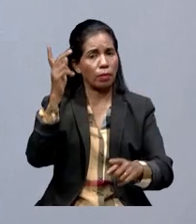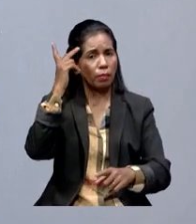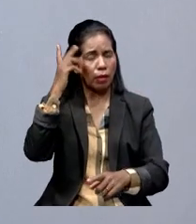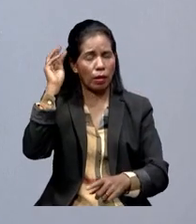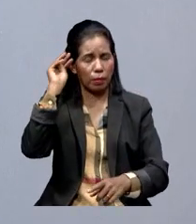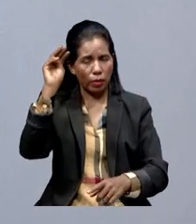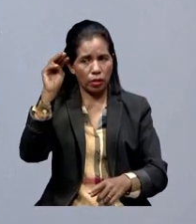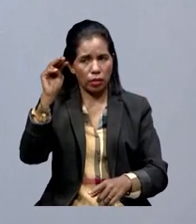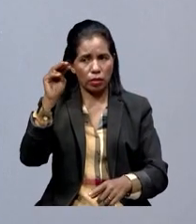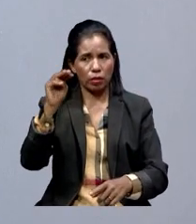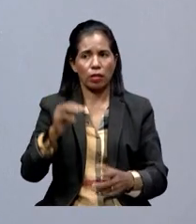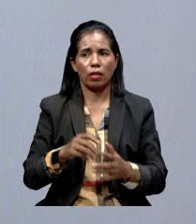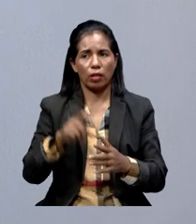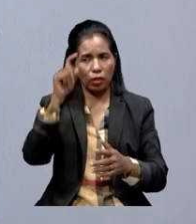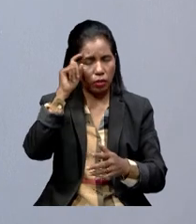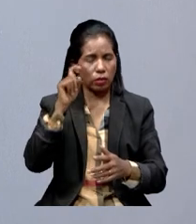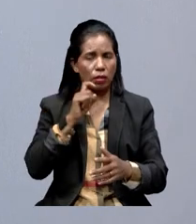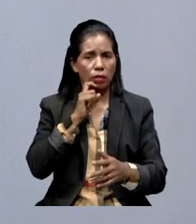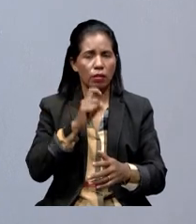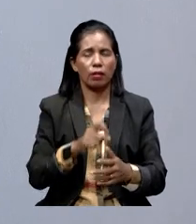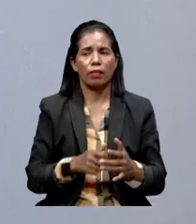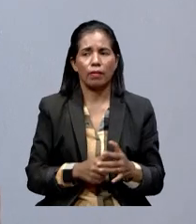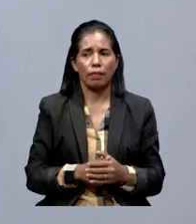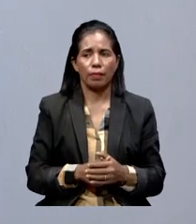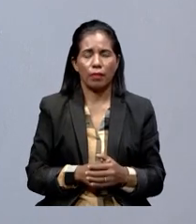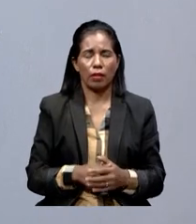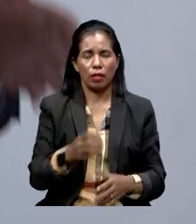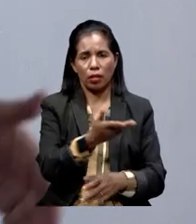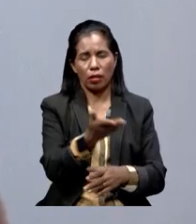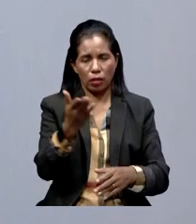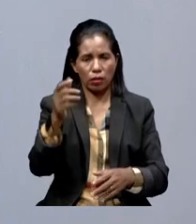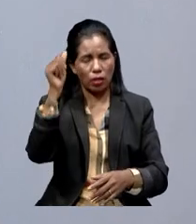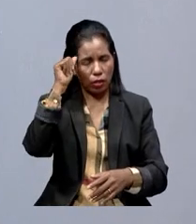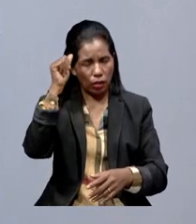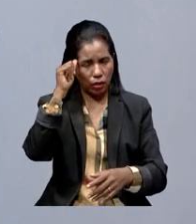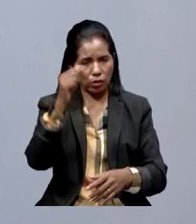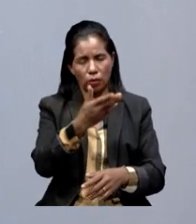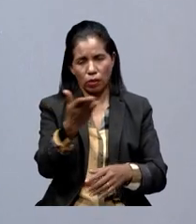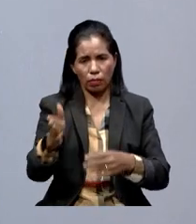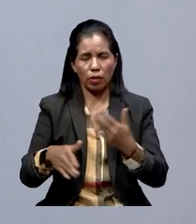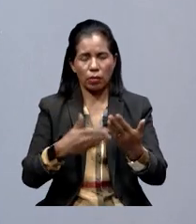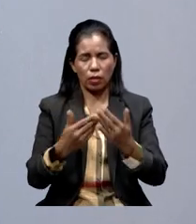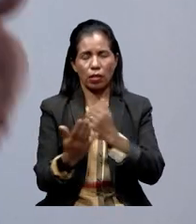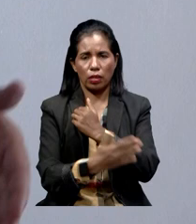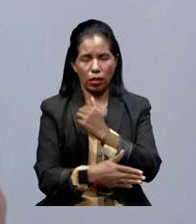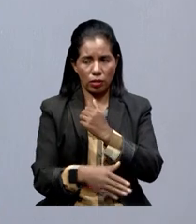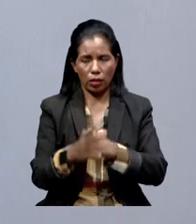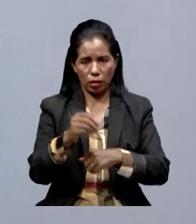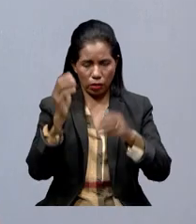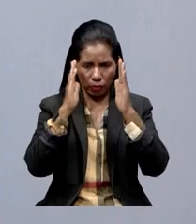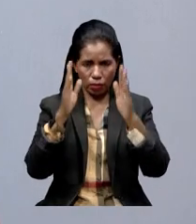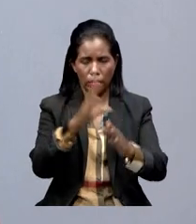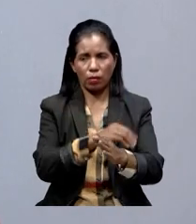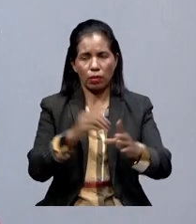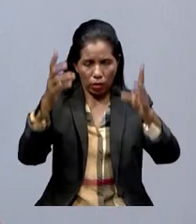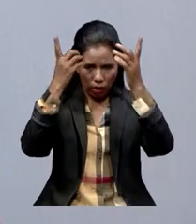Primeiro-Ministro Xanana Guzmão a sua análise da situação na região, da perspectiva da